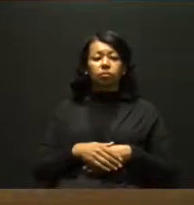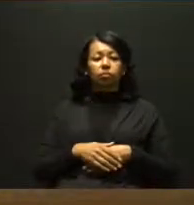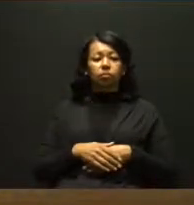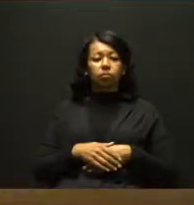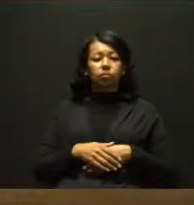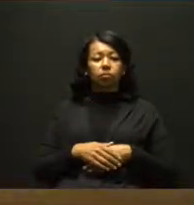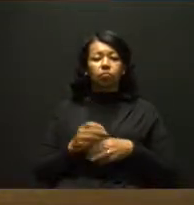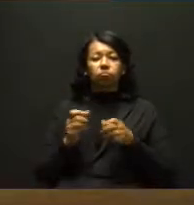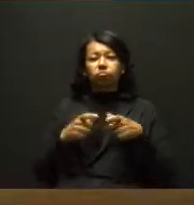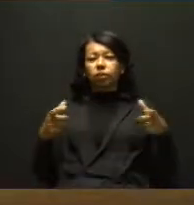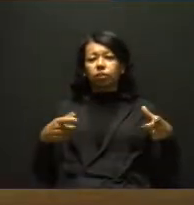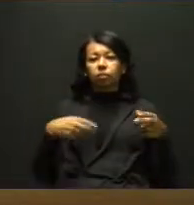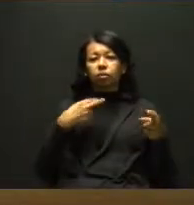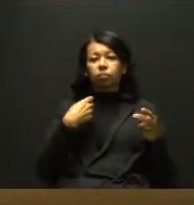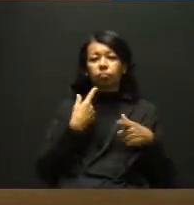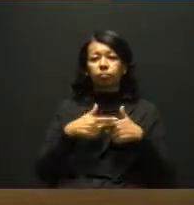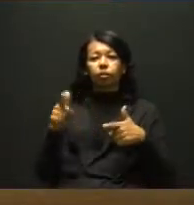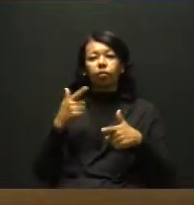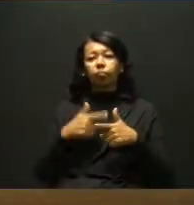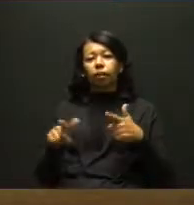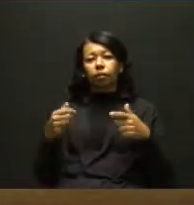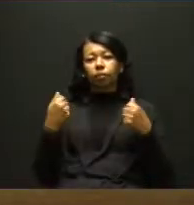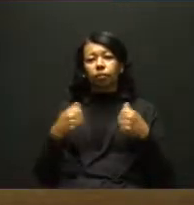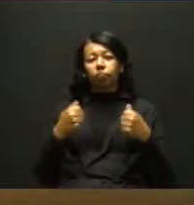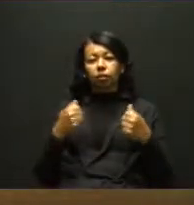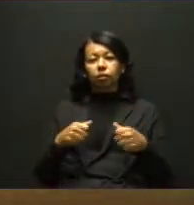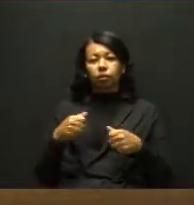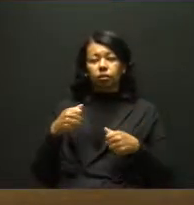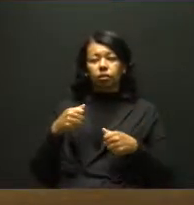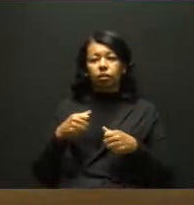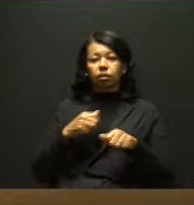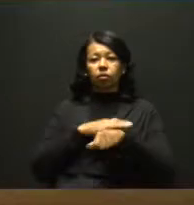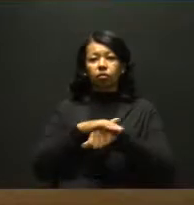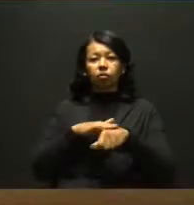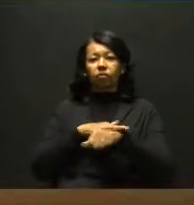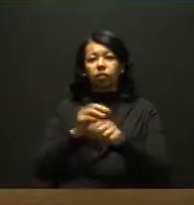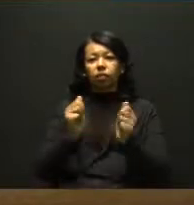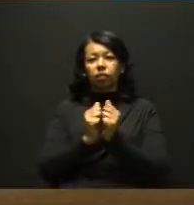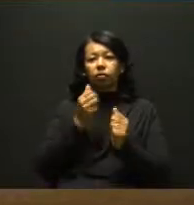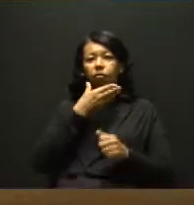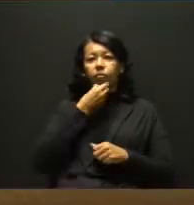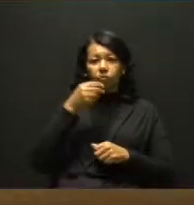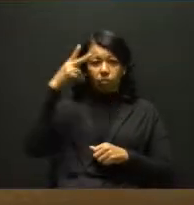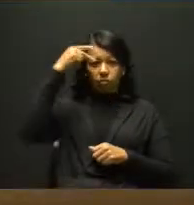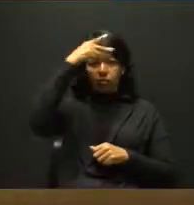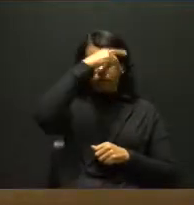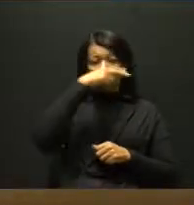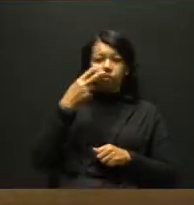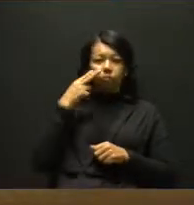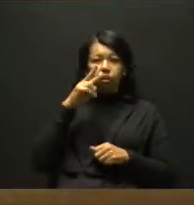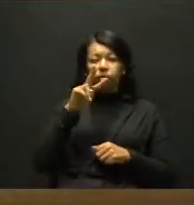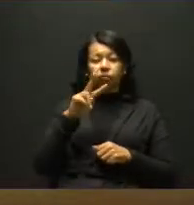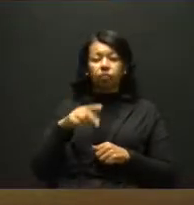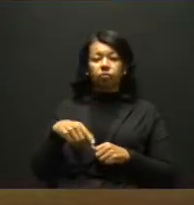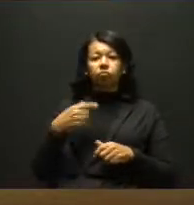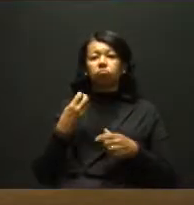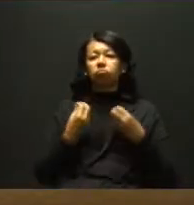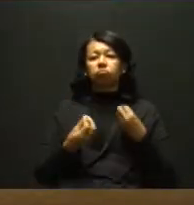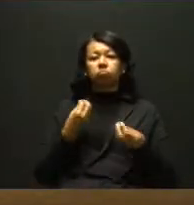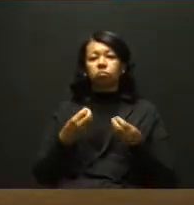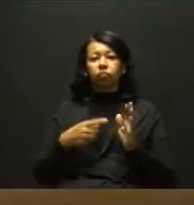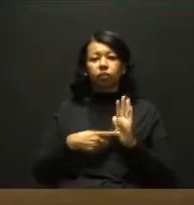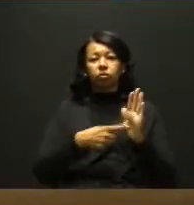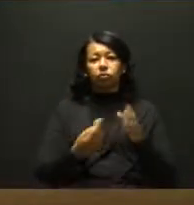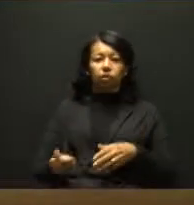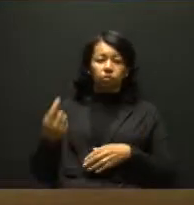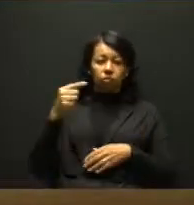o grande problema que a gente tem que conversar com o prefeito essas situações porque nem foi indicado